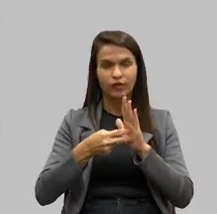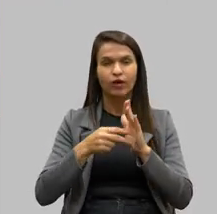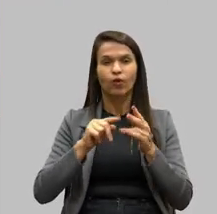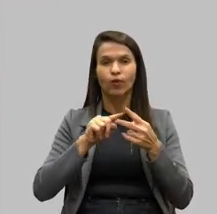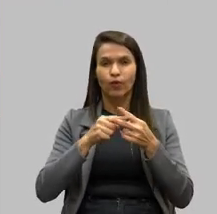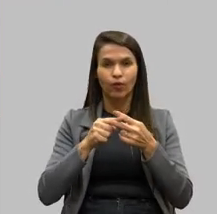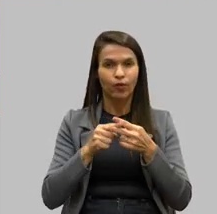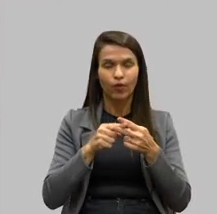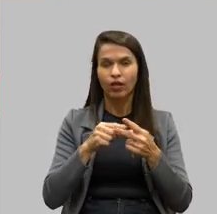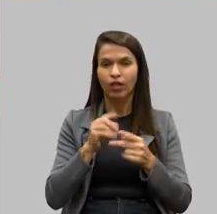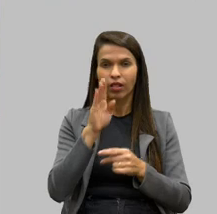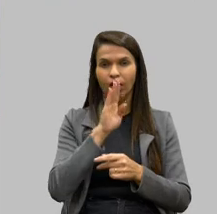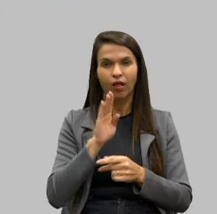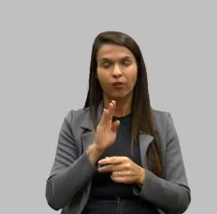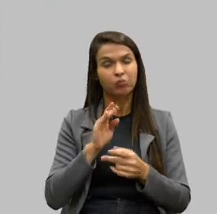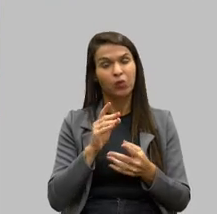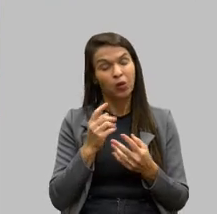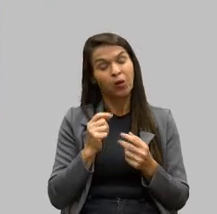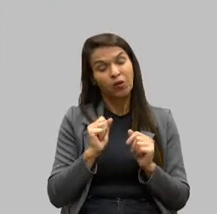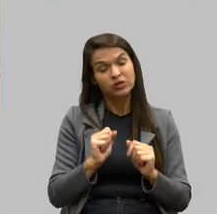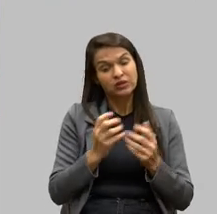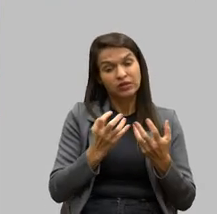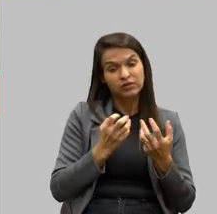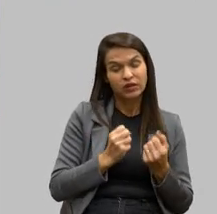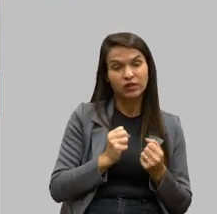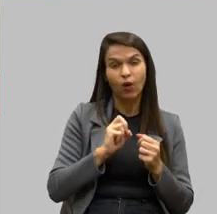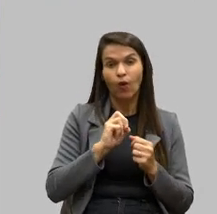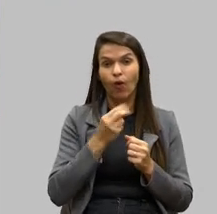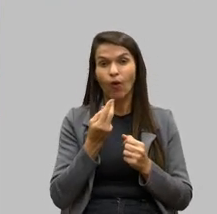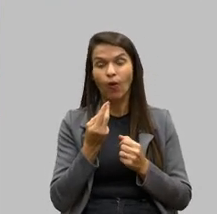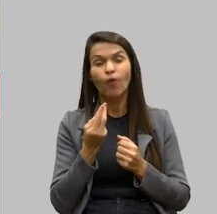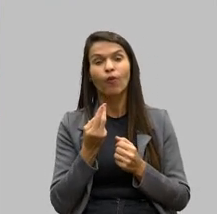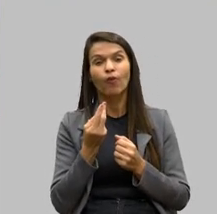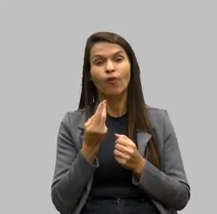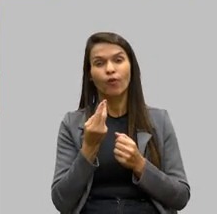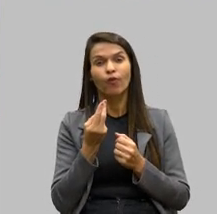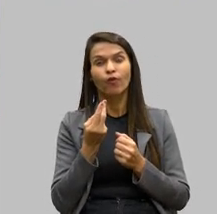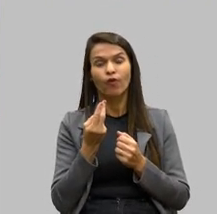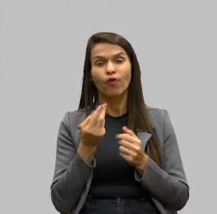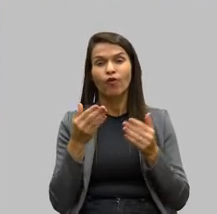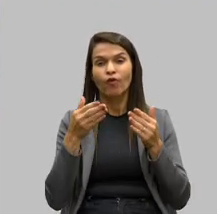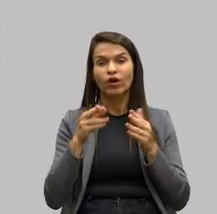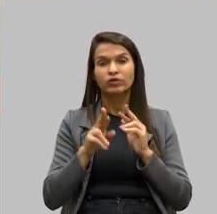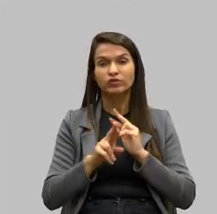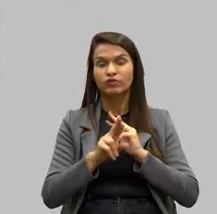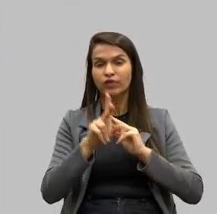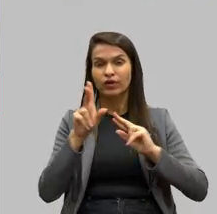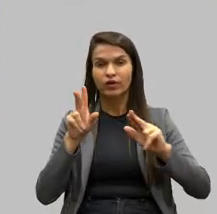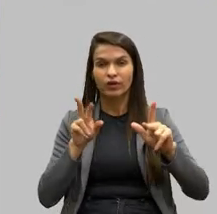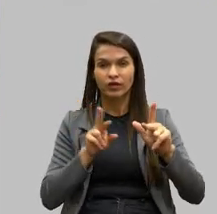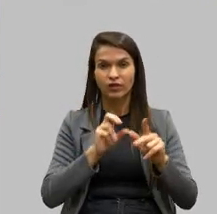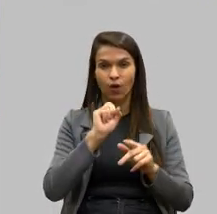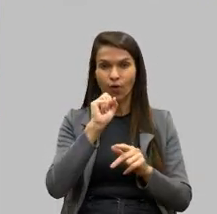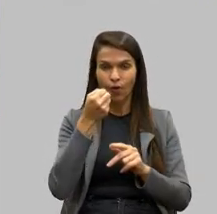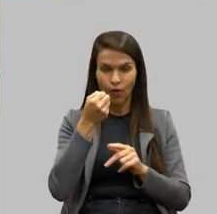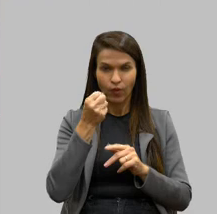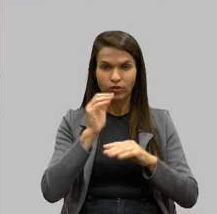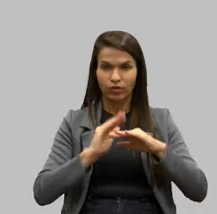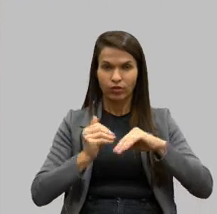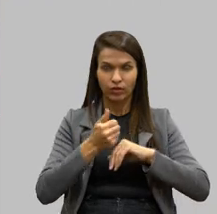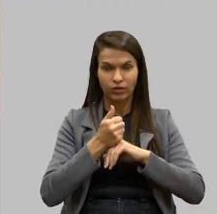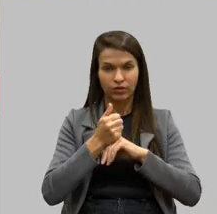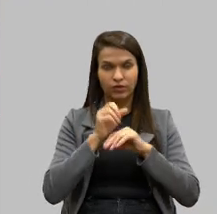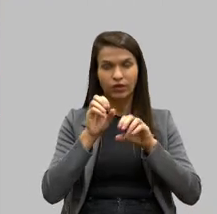podem não ser aplicados, podem ser aplicados diferenciando entre as oito carreiras da educação,